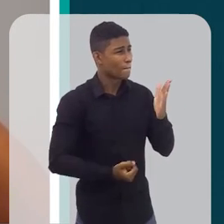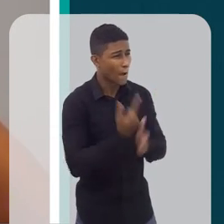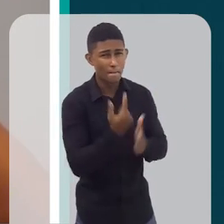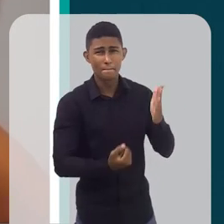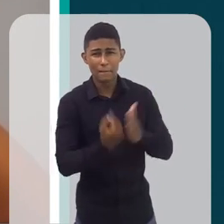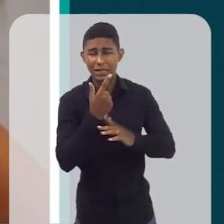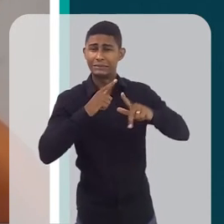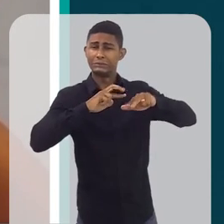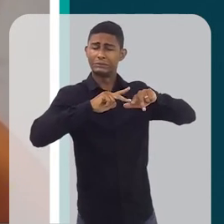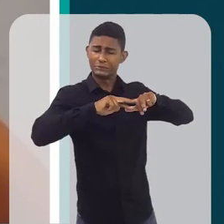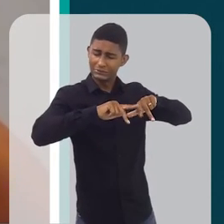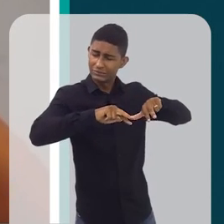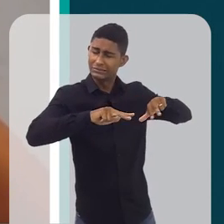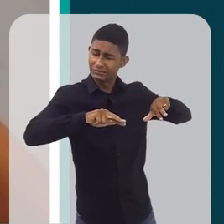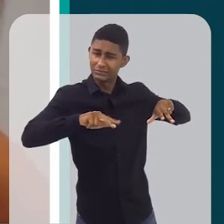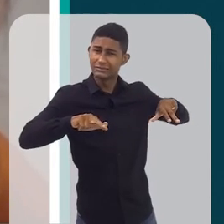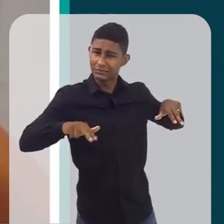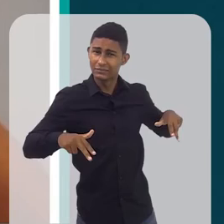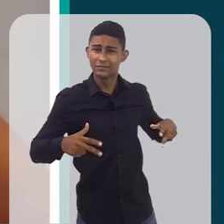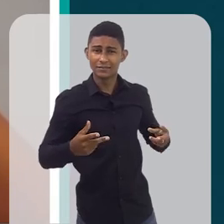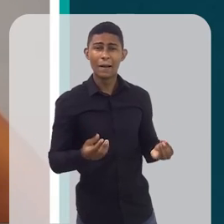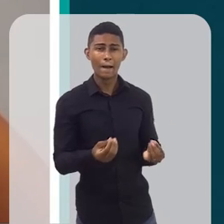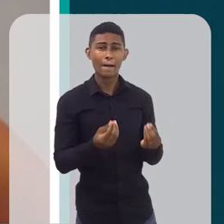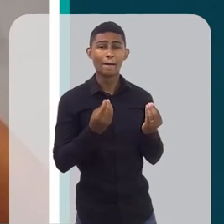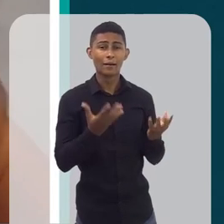tudo que é besteira para poder